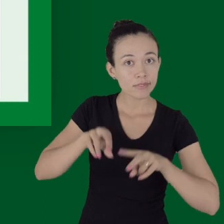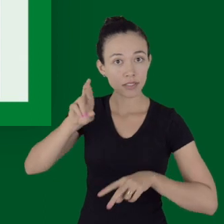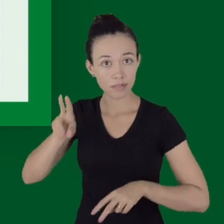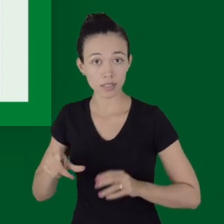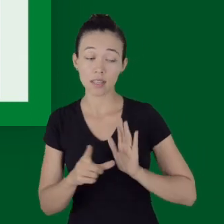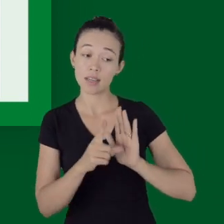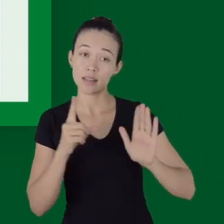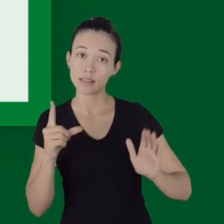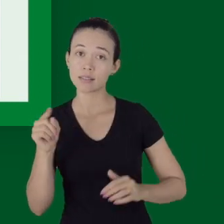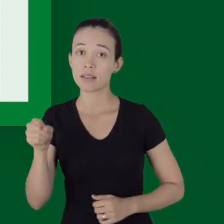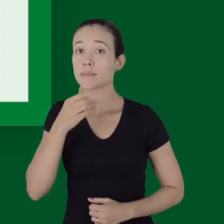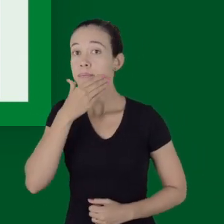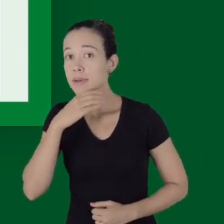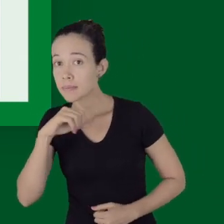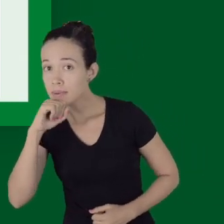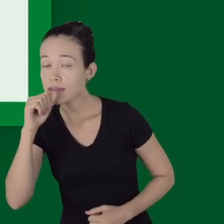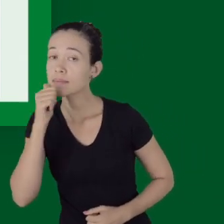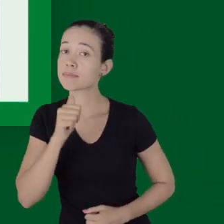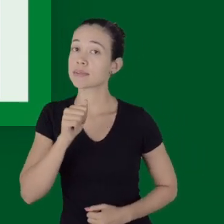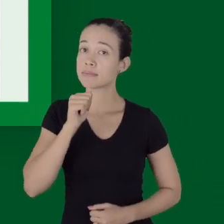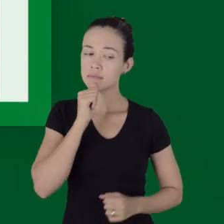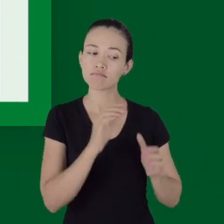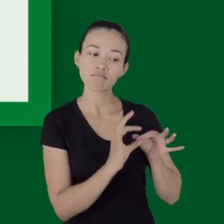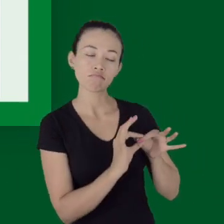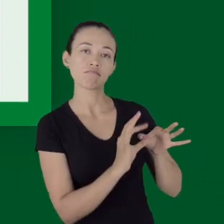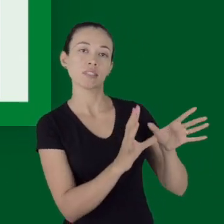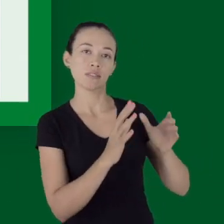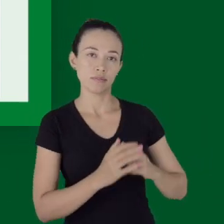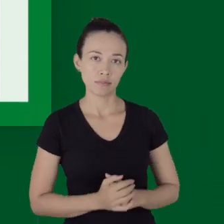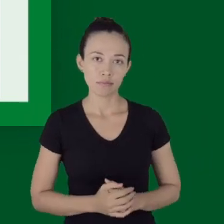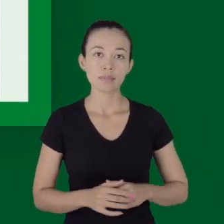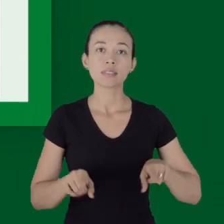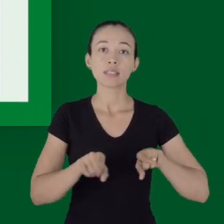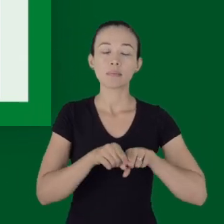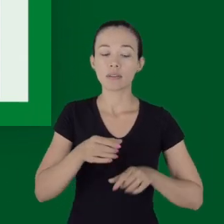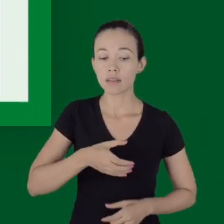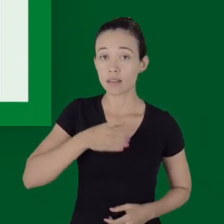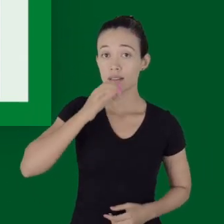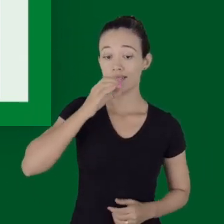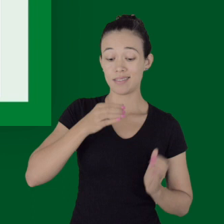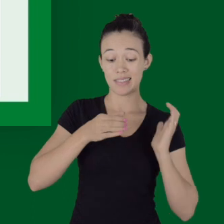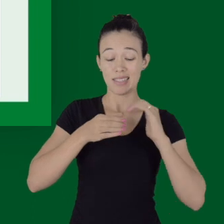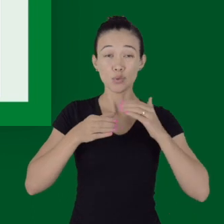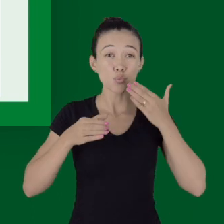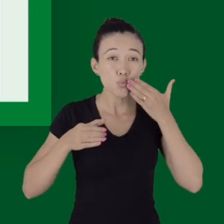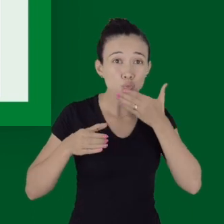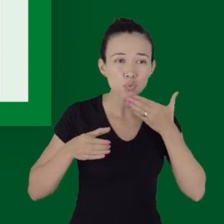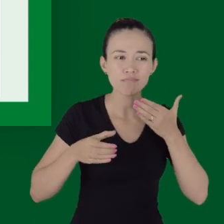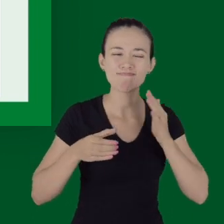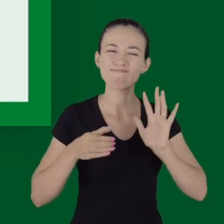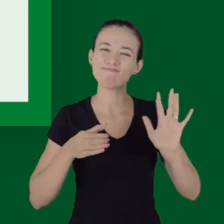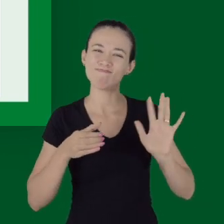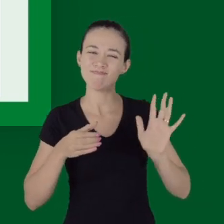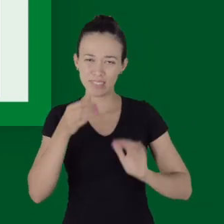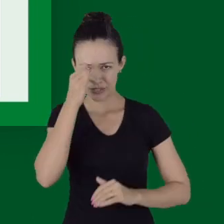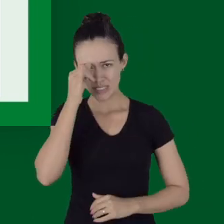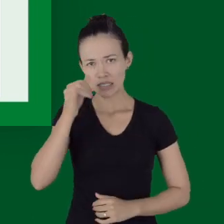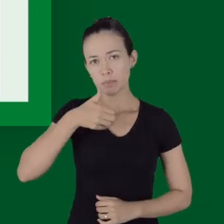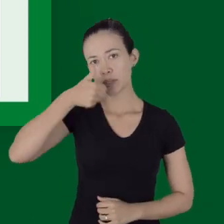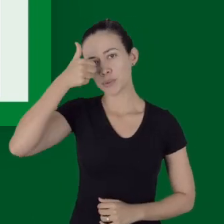pais. Não é recomendado o consumo de bebidas açucaradas. E aqui os pais também podem colocar